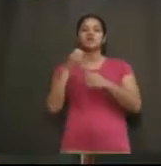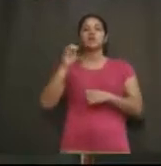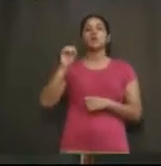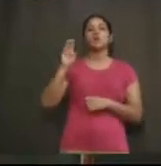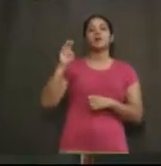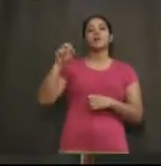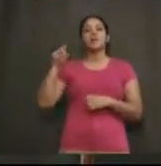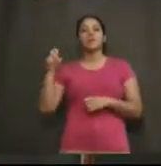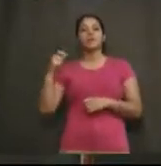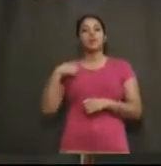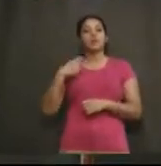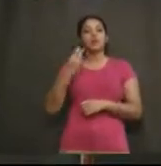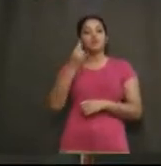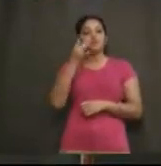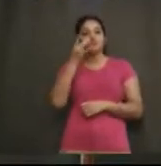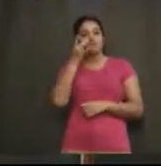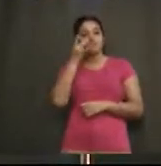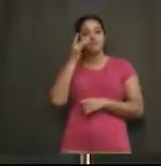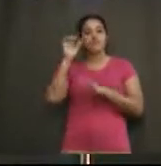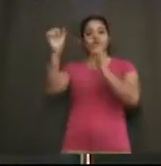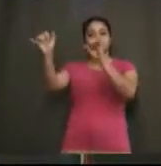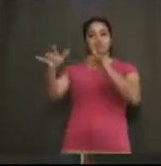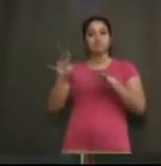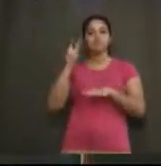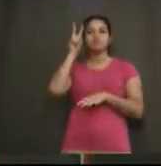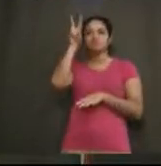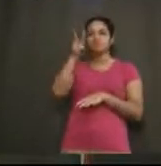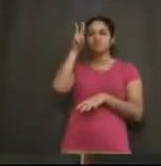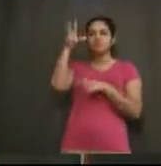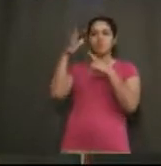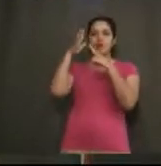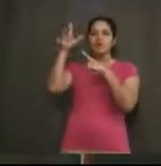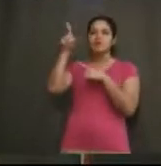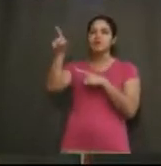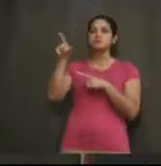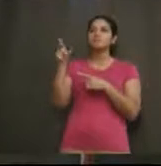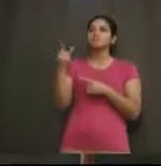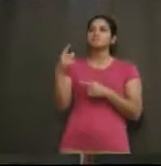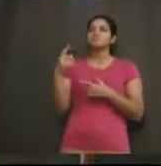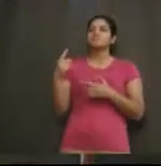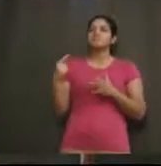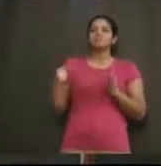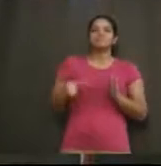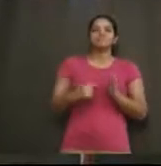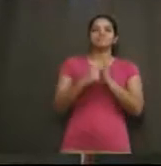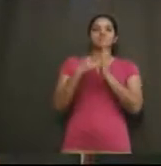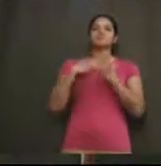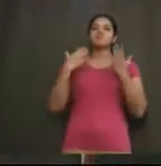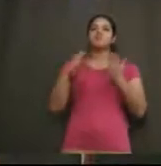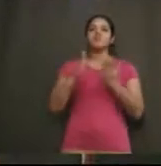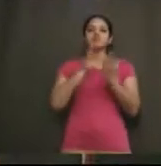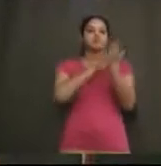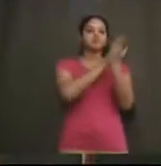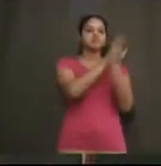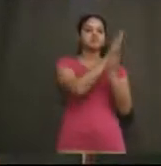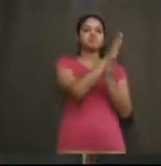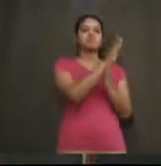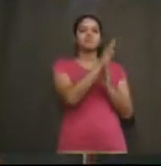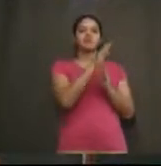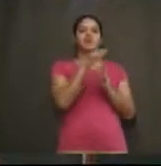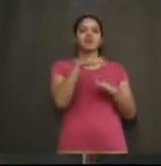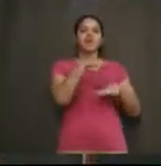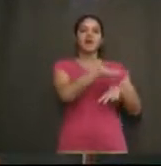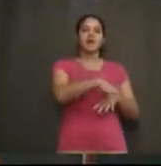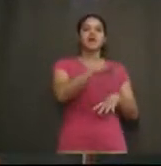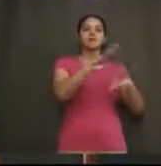de suas palestras e, naquela ocasião, eu fui inspirado a seguir carreira de matemática. Então, é uma grande emoção para mim.